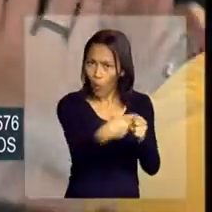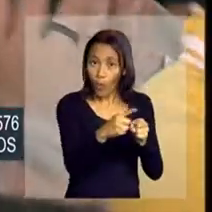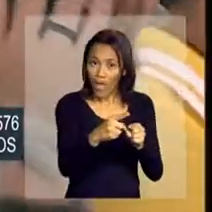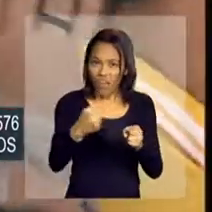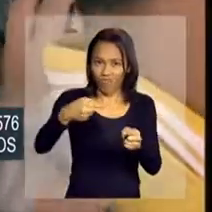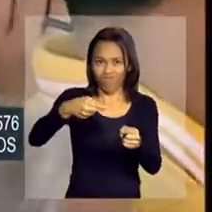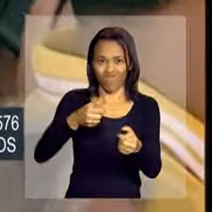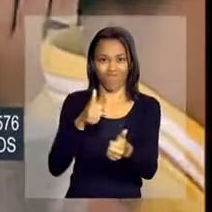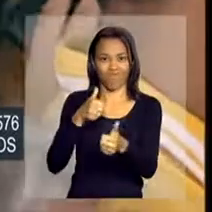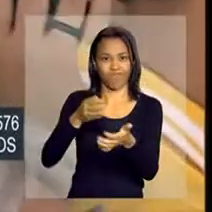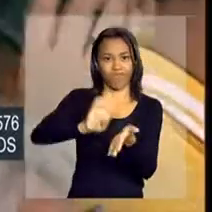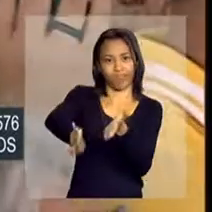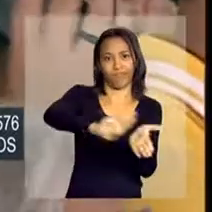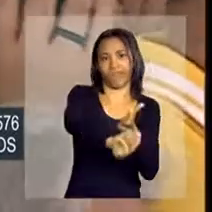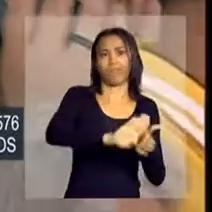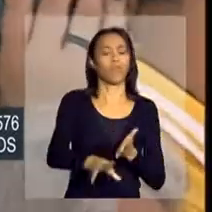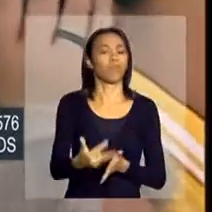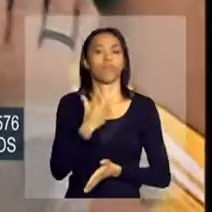Nós,